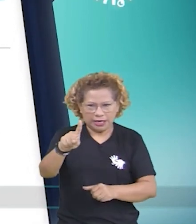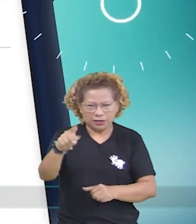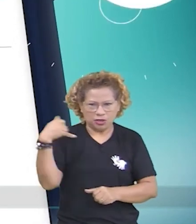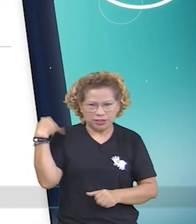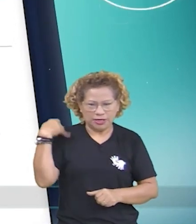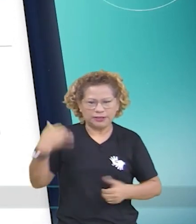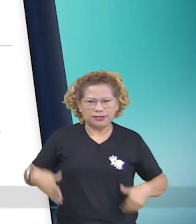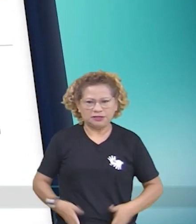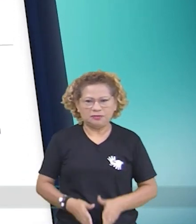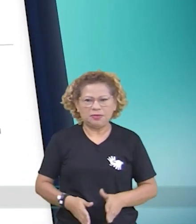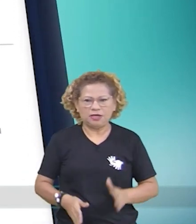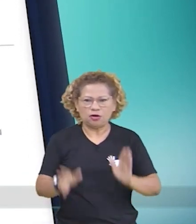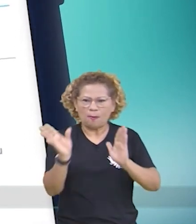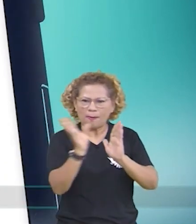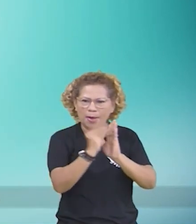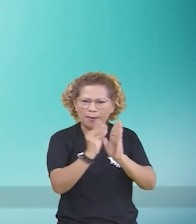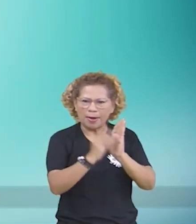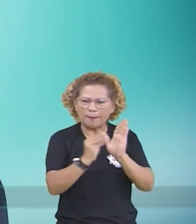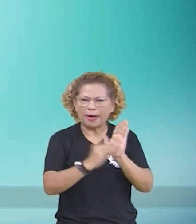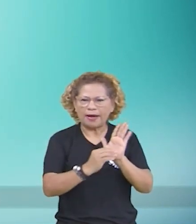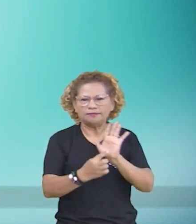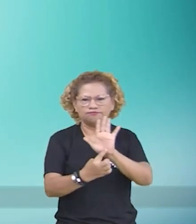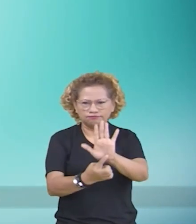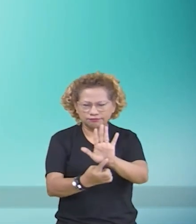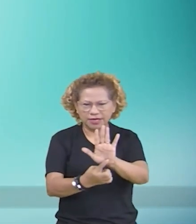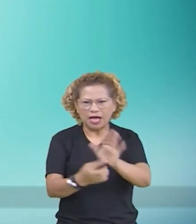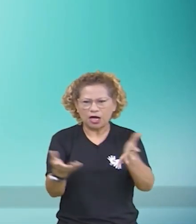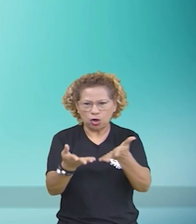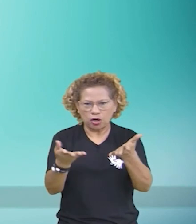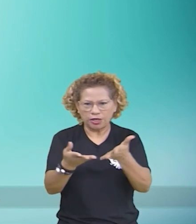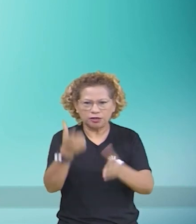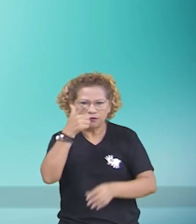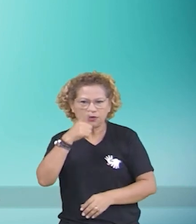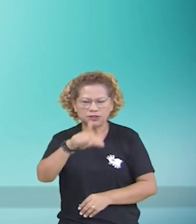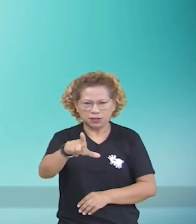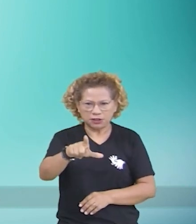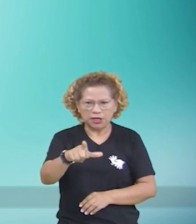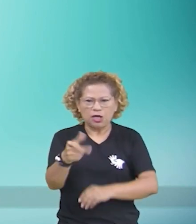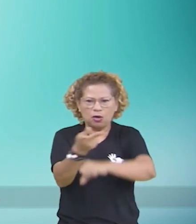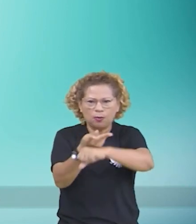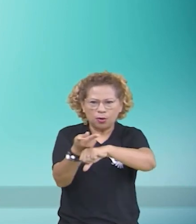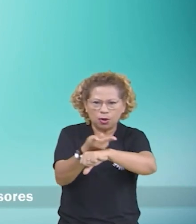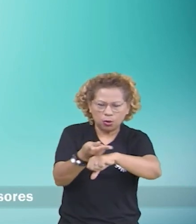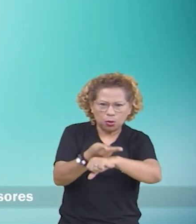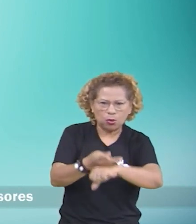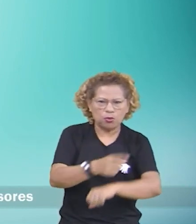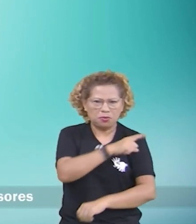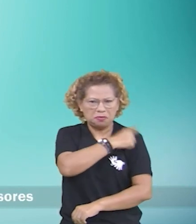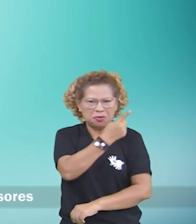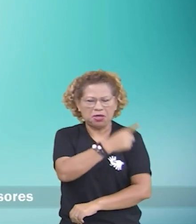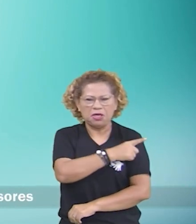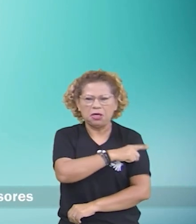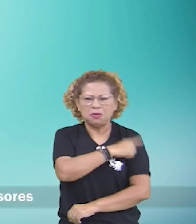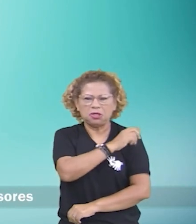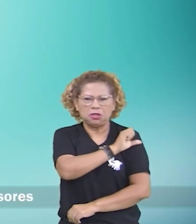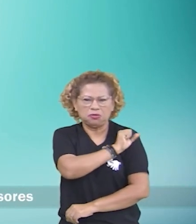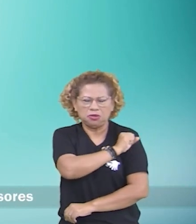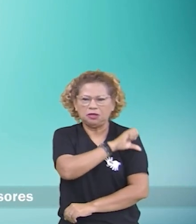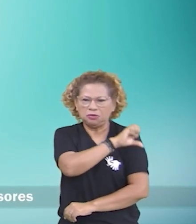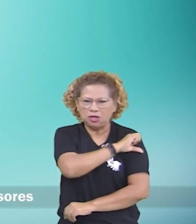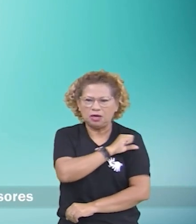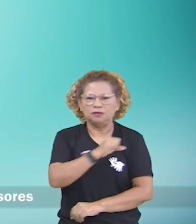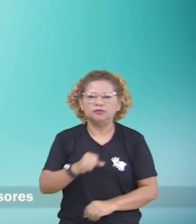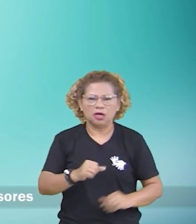só preencher como nesse exemplo aqui, ó. Agora que você conectou, procure pelo canal da sua série. No Aula em Casa, você vai poder